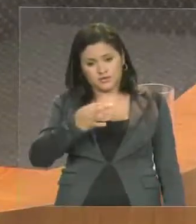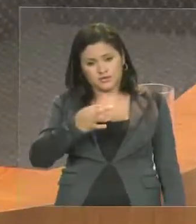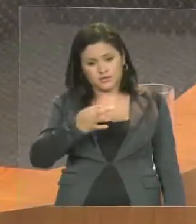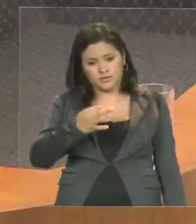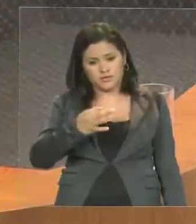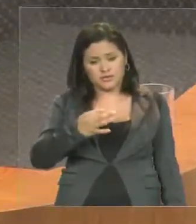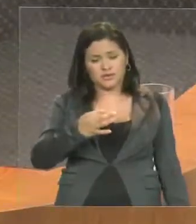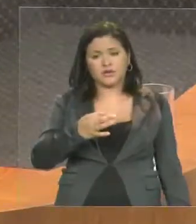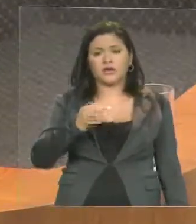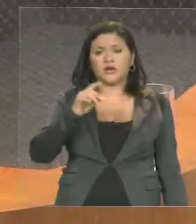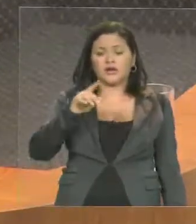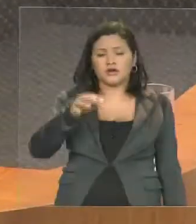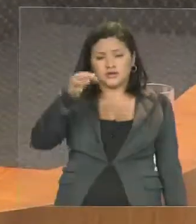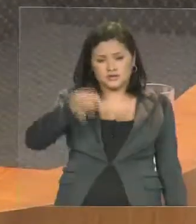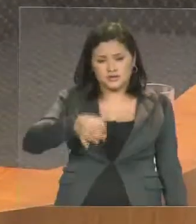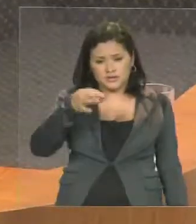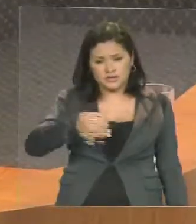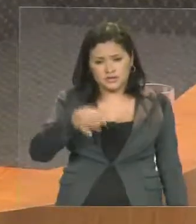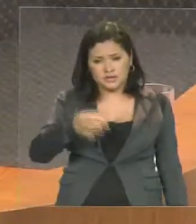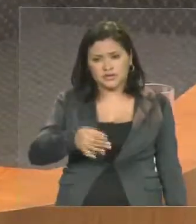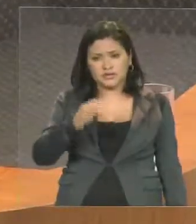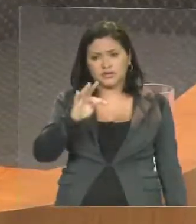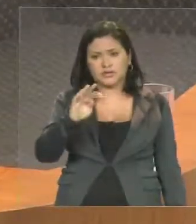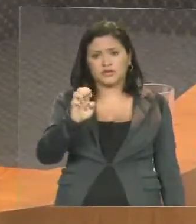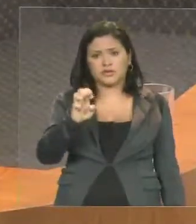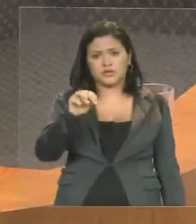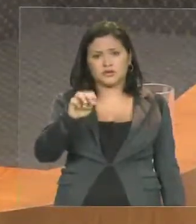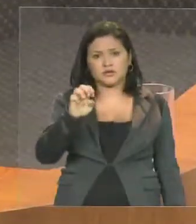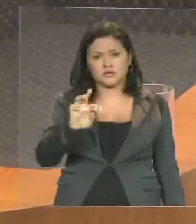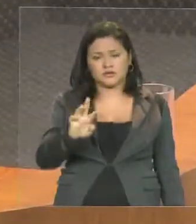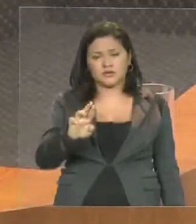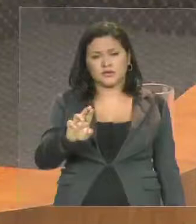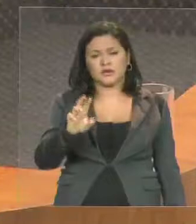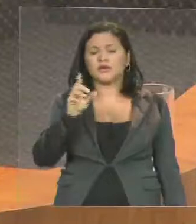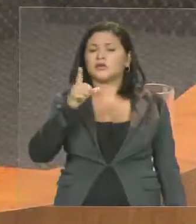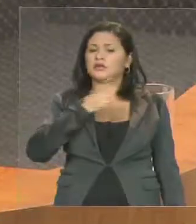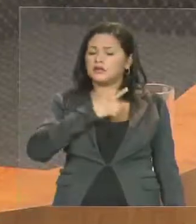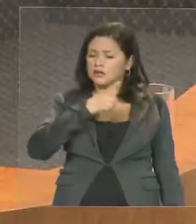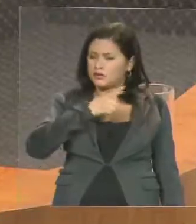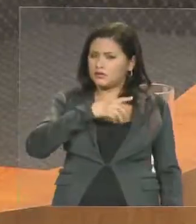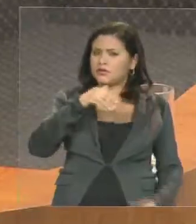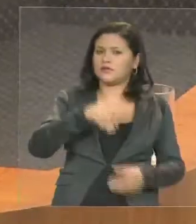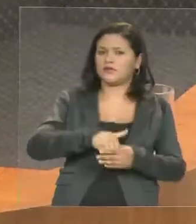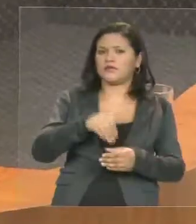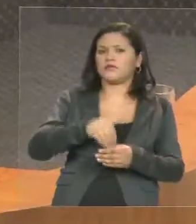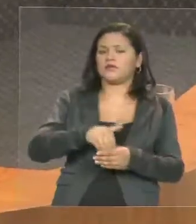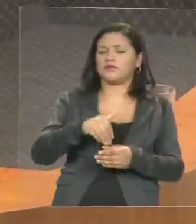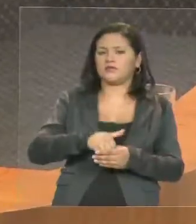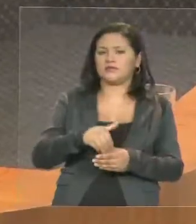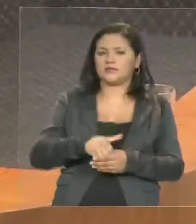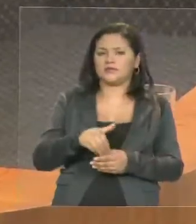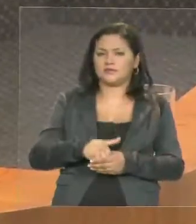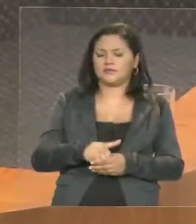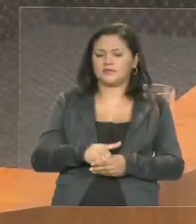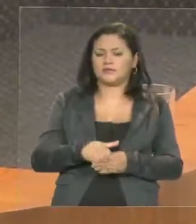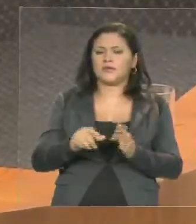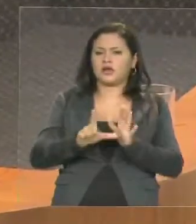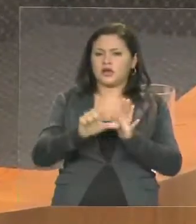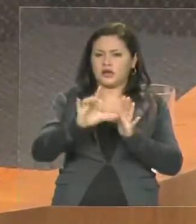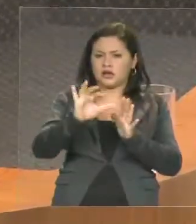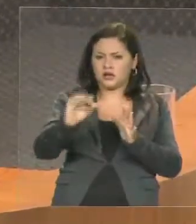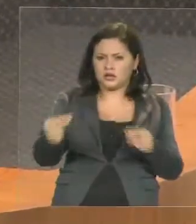dessa casa, votado por mim também. Então, o Temer teve seus votos também. Então, quando o Humberto não está, eu dou legitimidade a ele e reconheço a